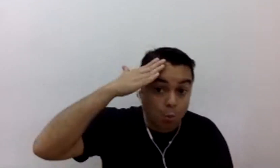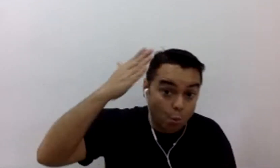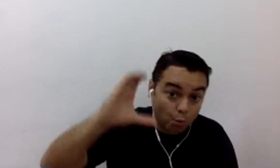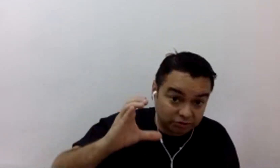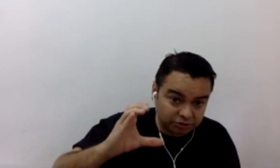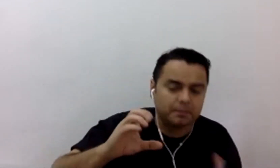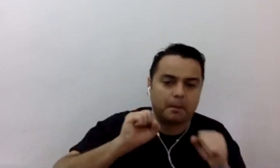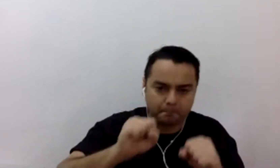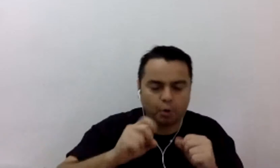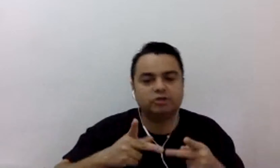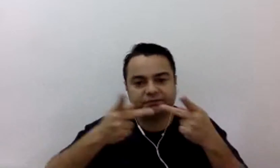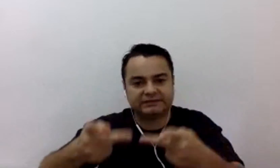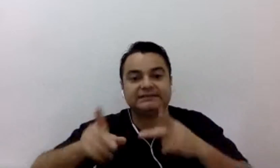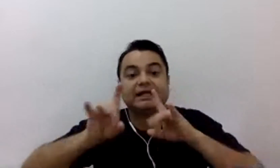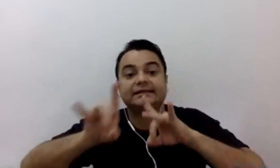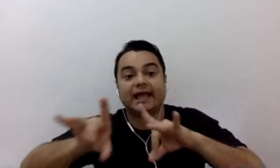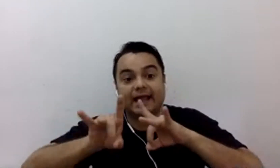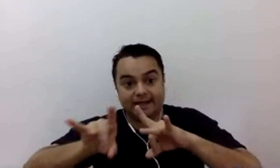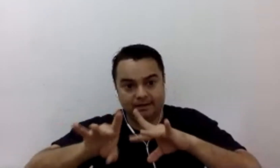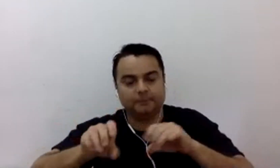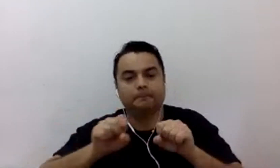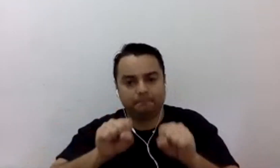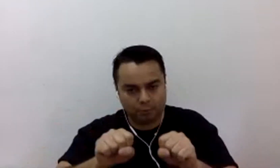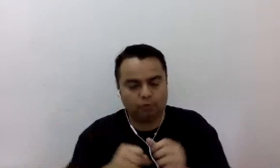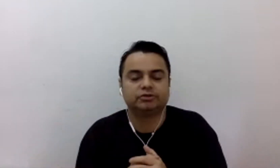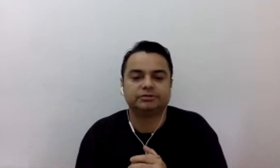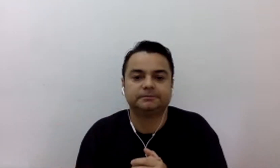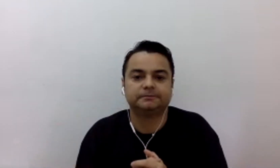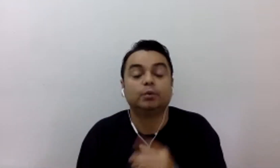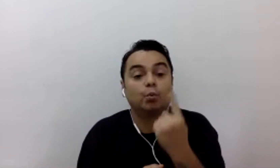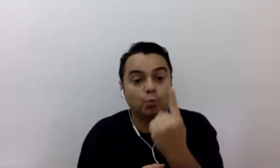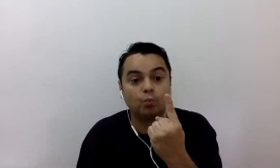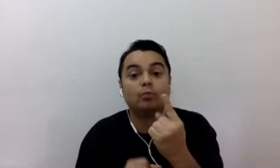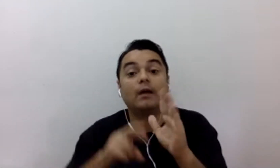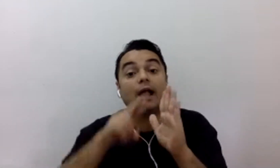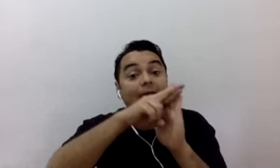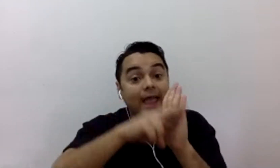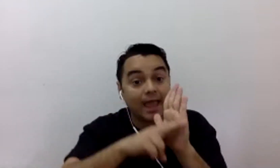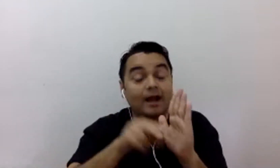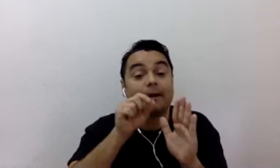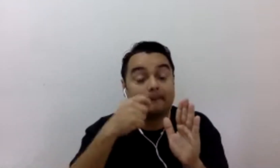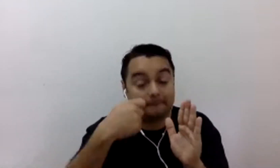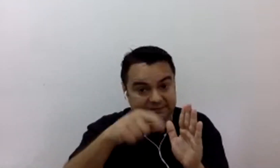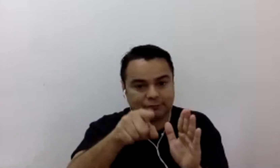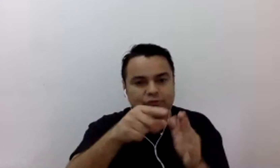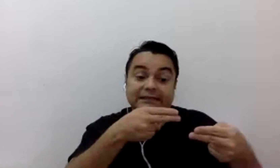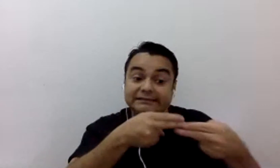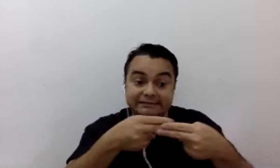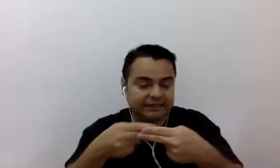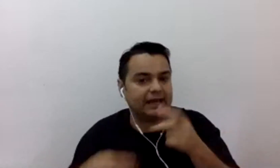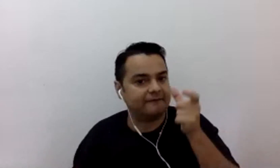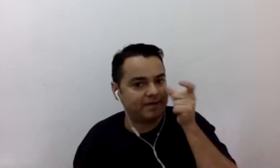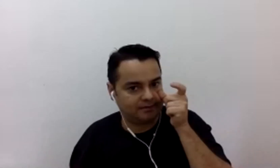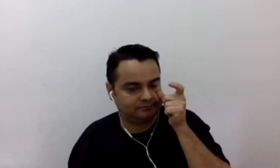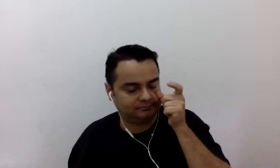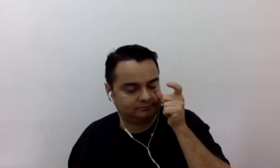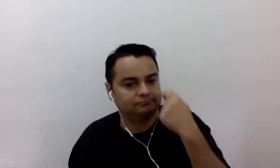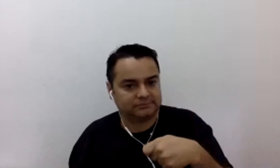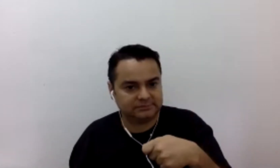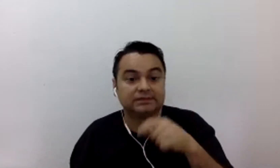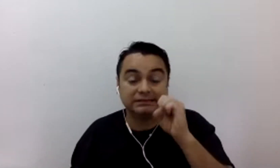técnica na empresa. Então, um dos requisitos é a participação das trilhas, né? E quem